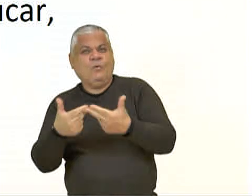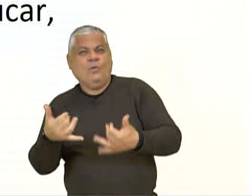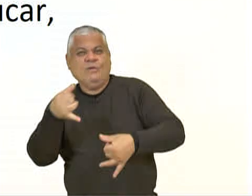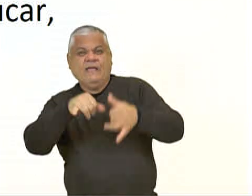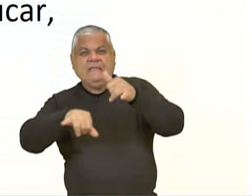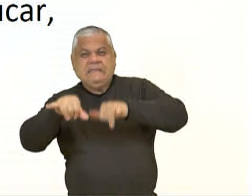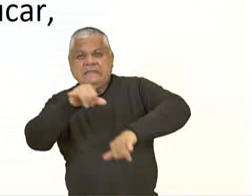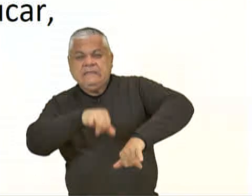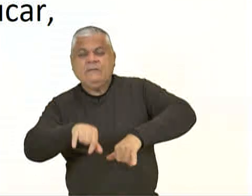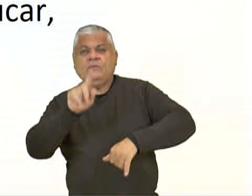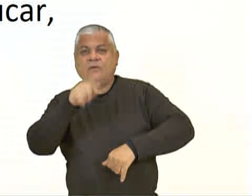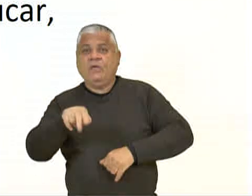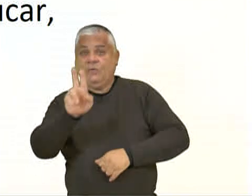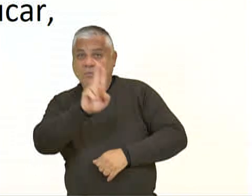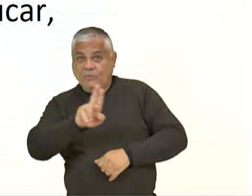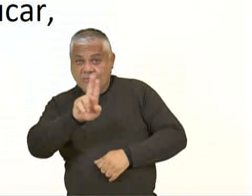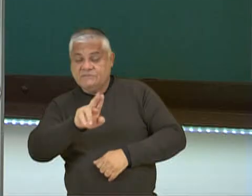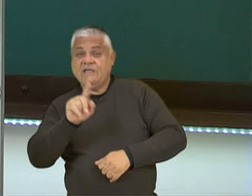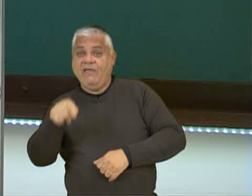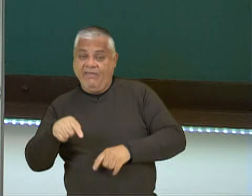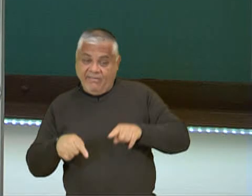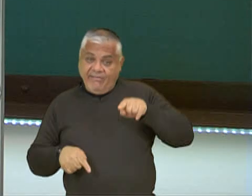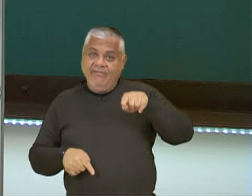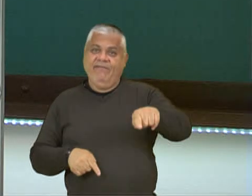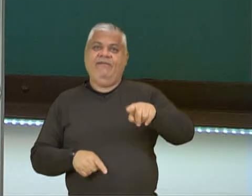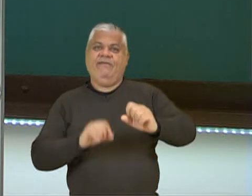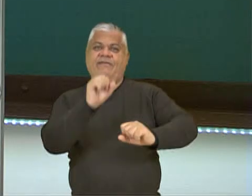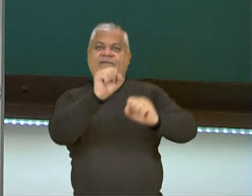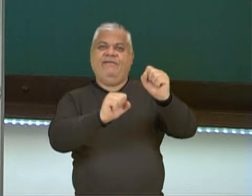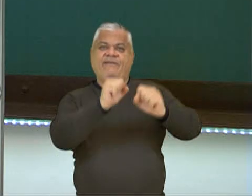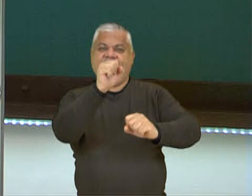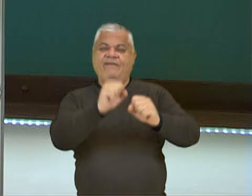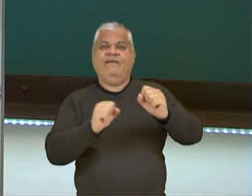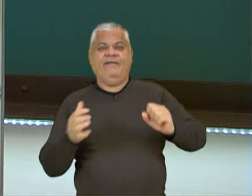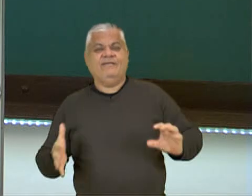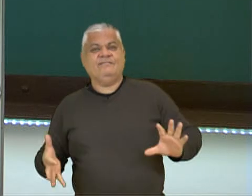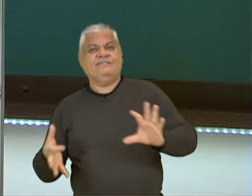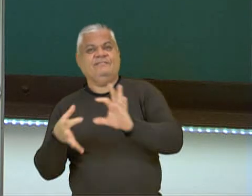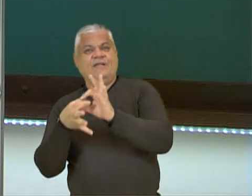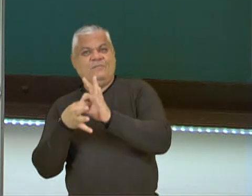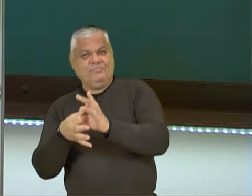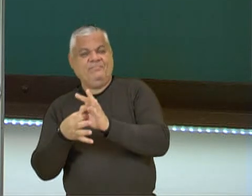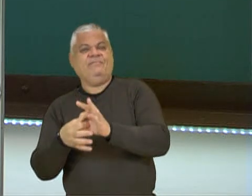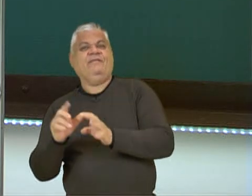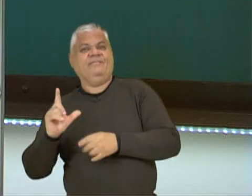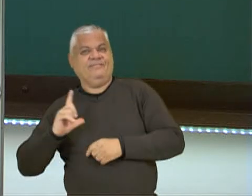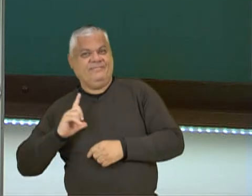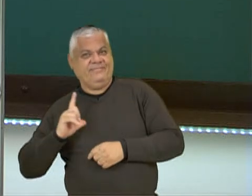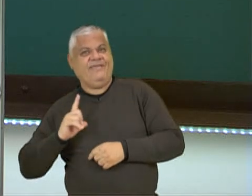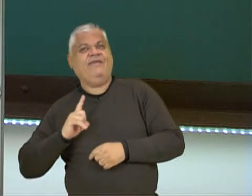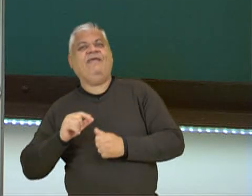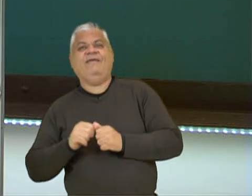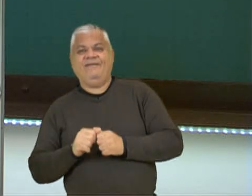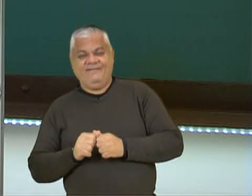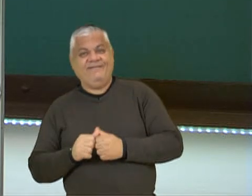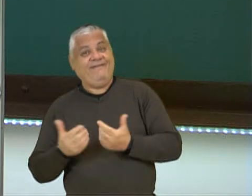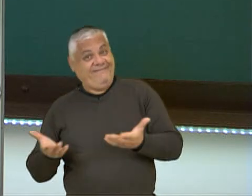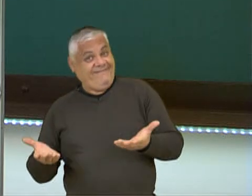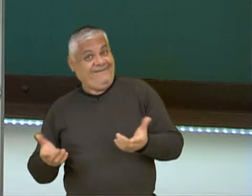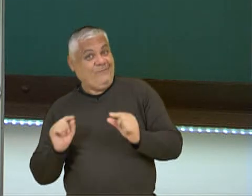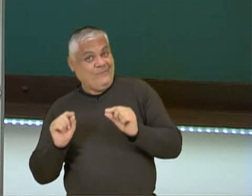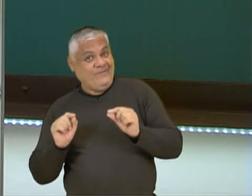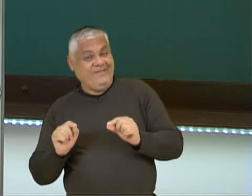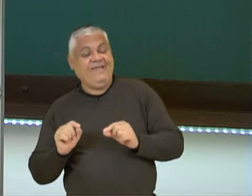são utilizados na agricultura pelas atividades ali do agronegócio, são transformados na indústria.